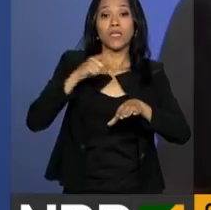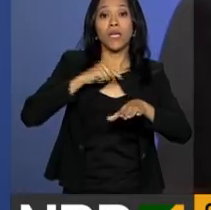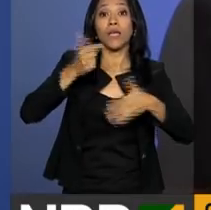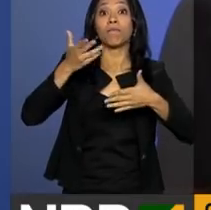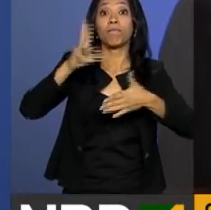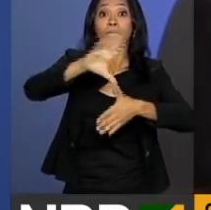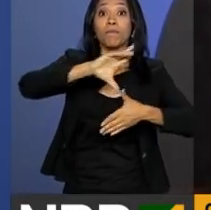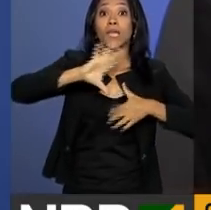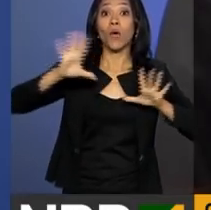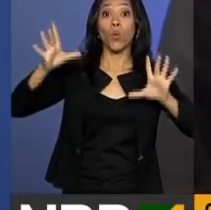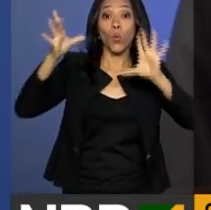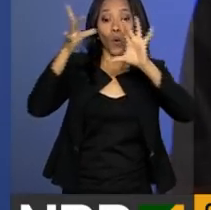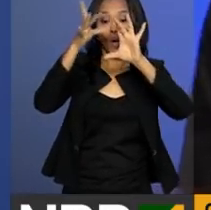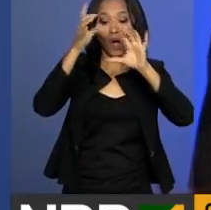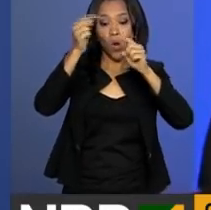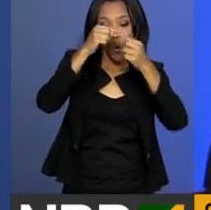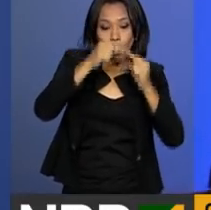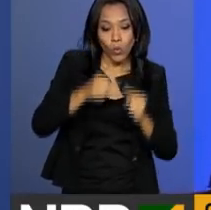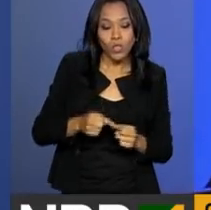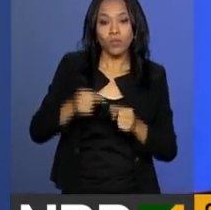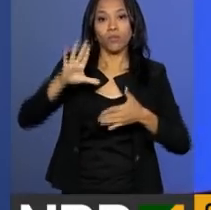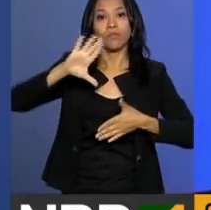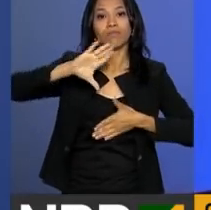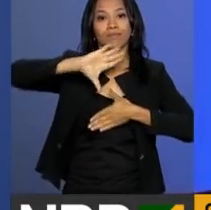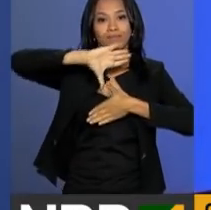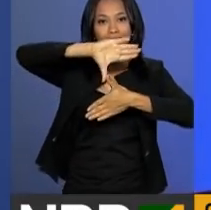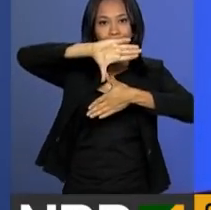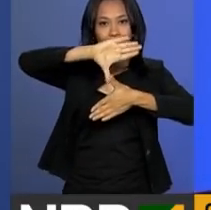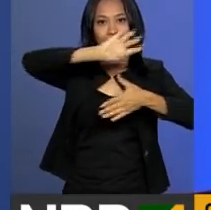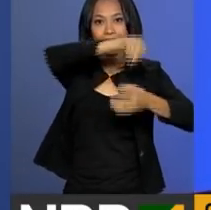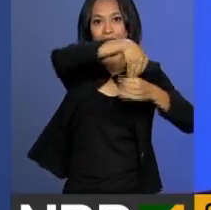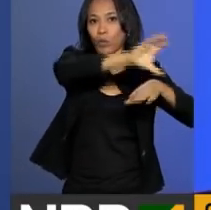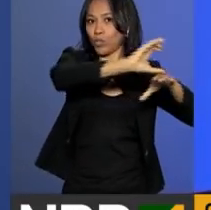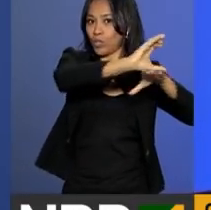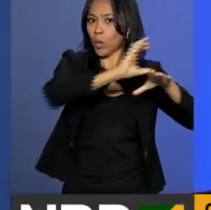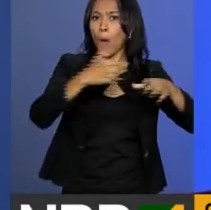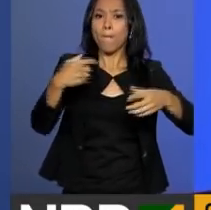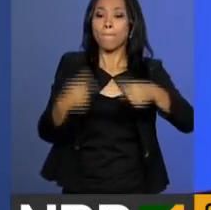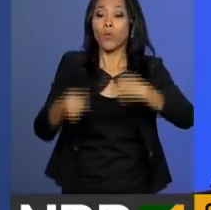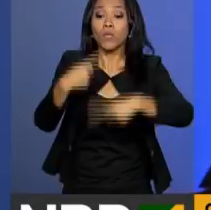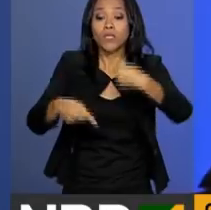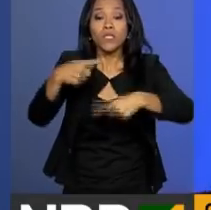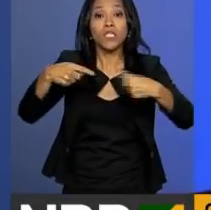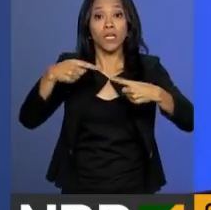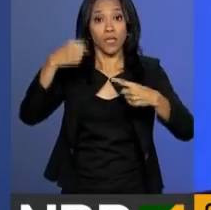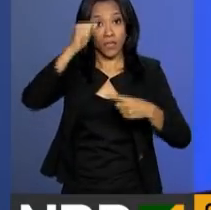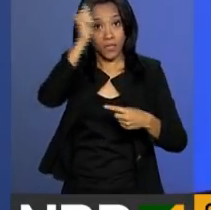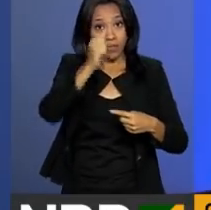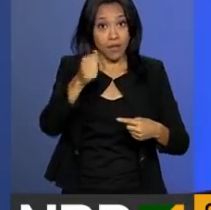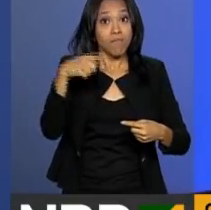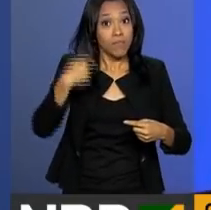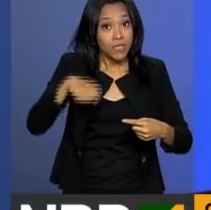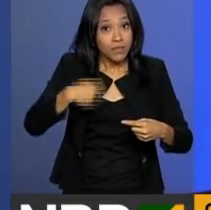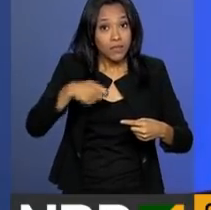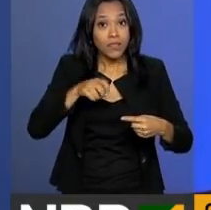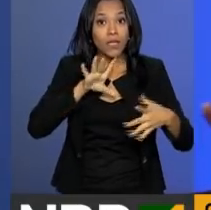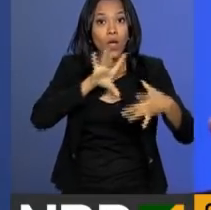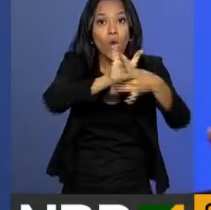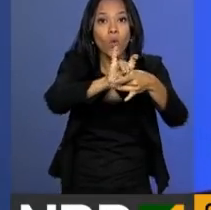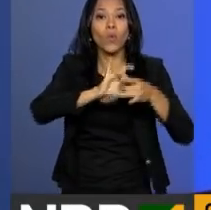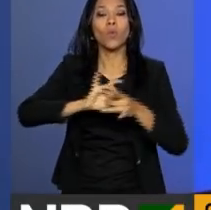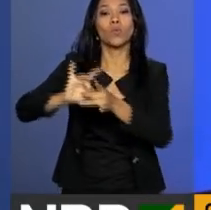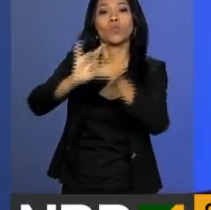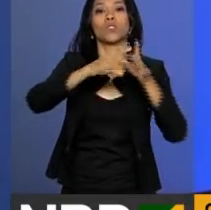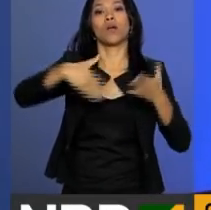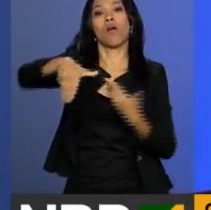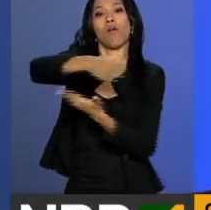de nações ou seja toda e qualquer política nacional tem que buscar a integração latino americana de nações que é algo muito importante